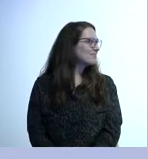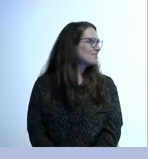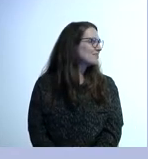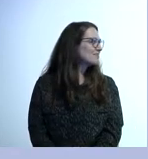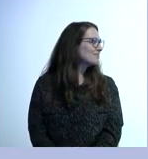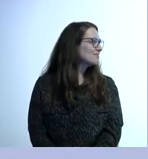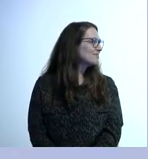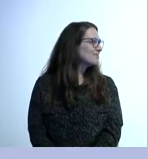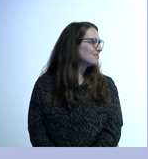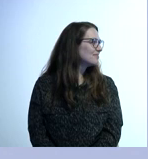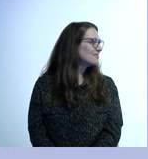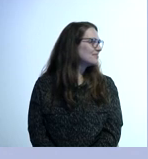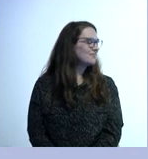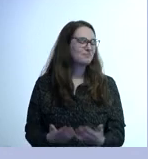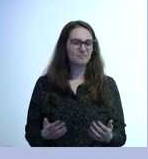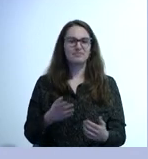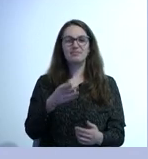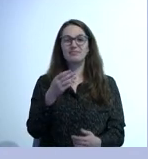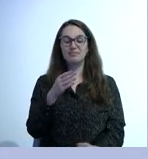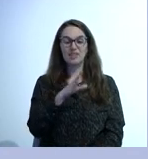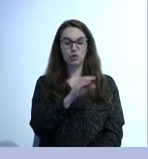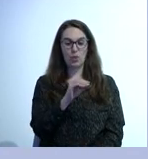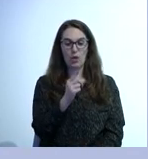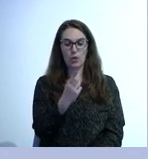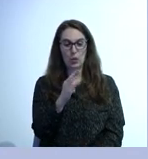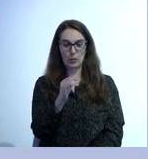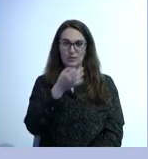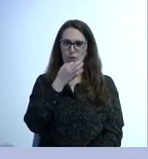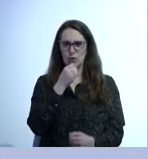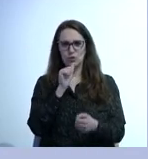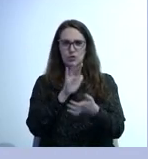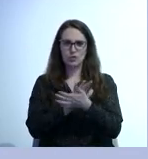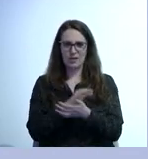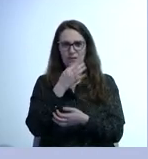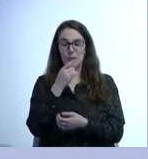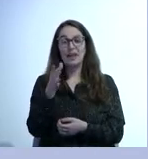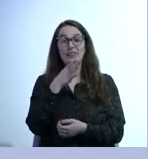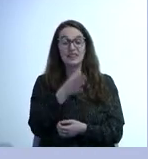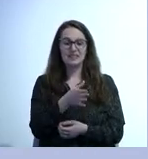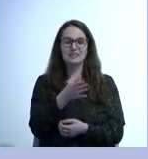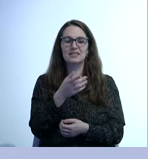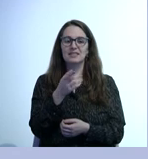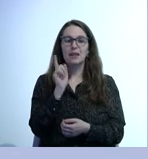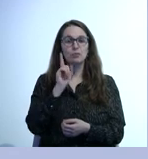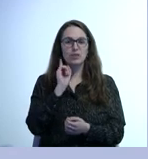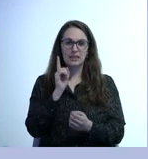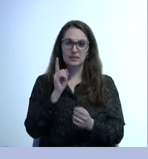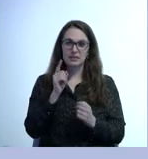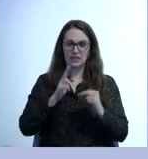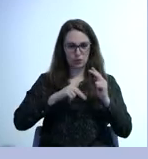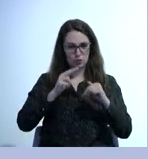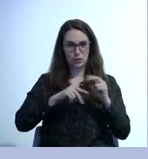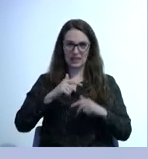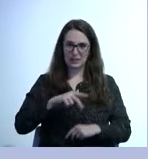das declarações, normalmente, que o João Luís faz, em que fala sobre construir em Portugal, é